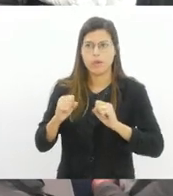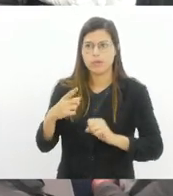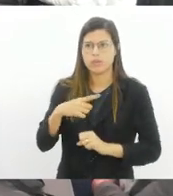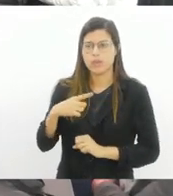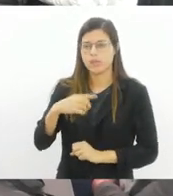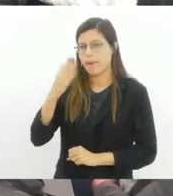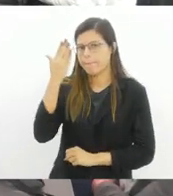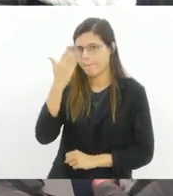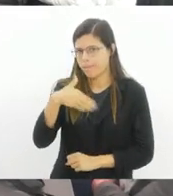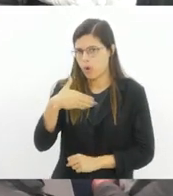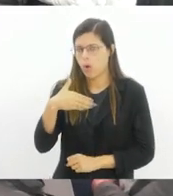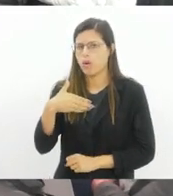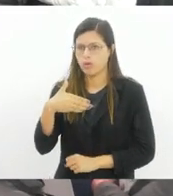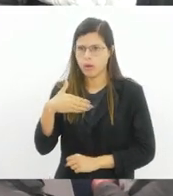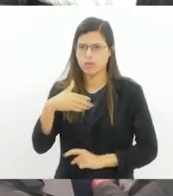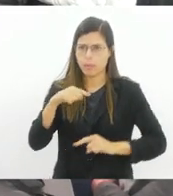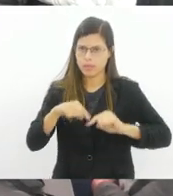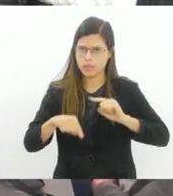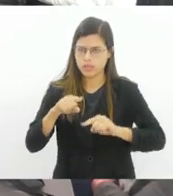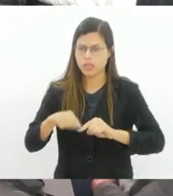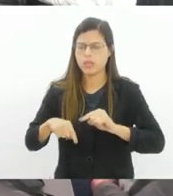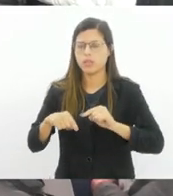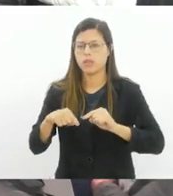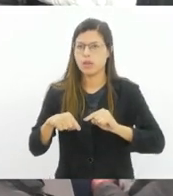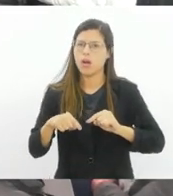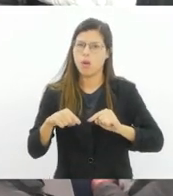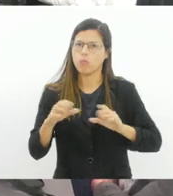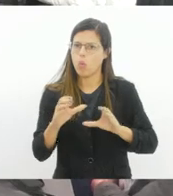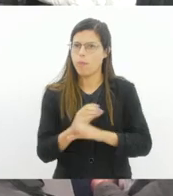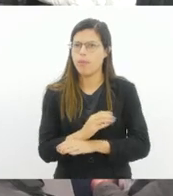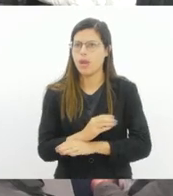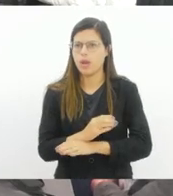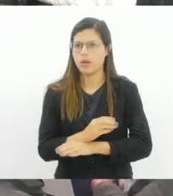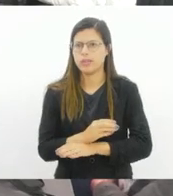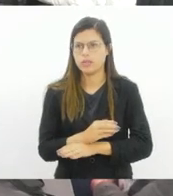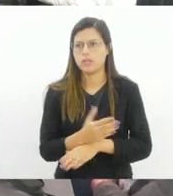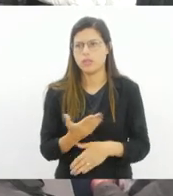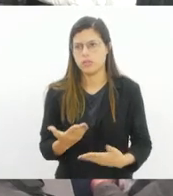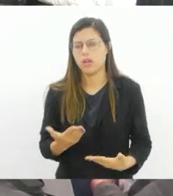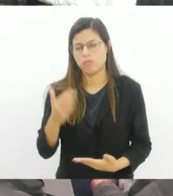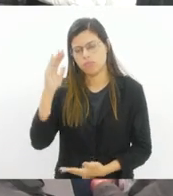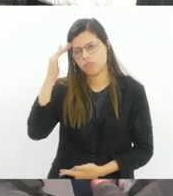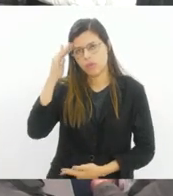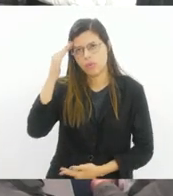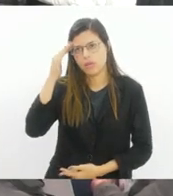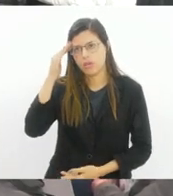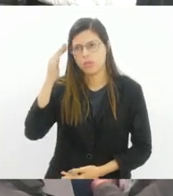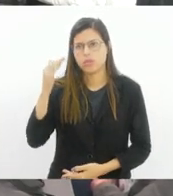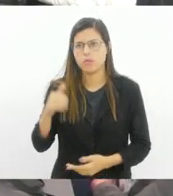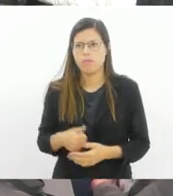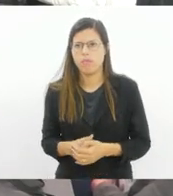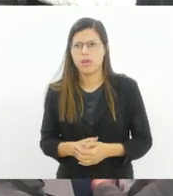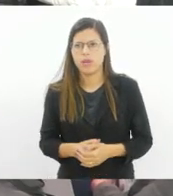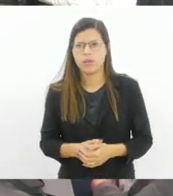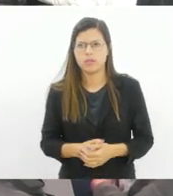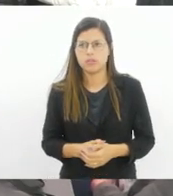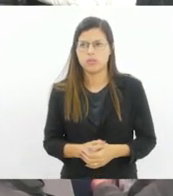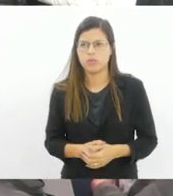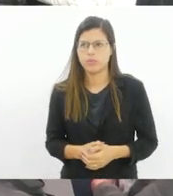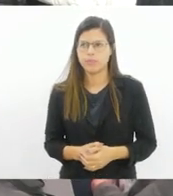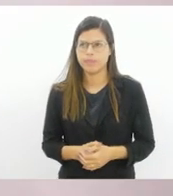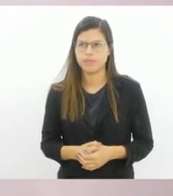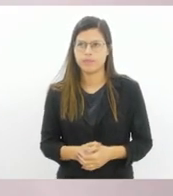prova colhidos de maneira concreta. Eu acho que a minha preocupação é basicamente essa, sem sobrepor